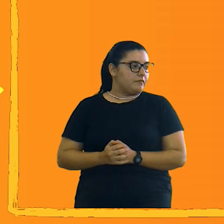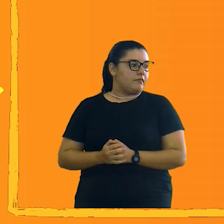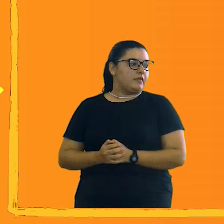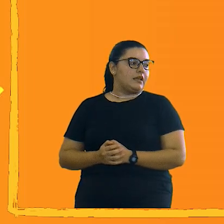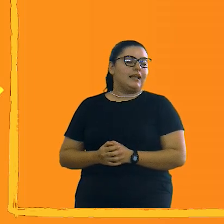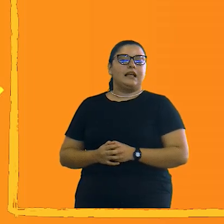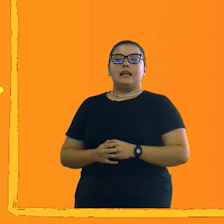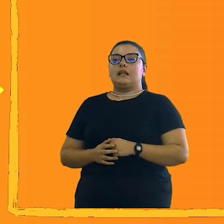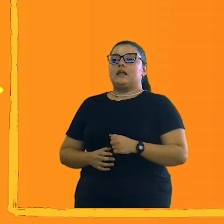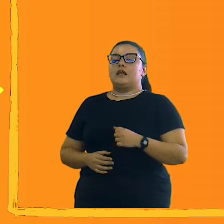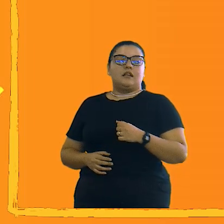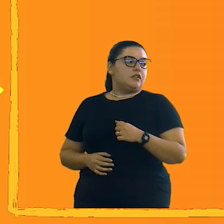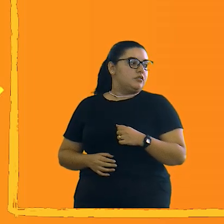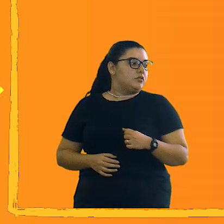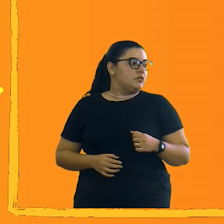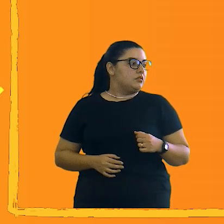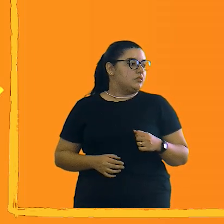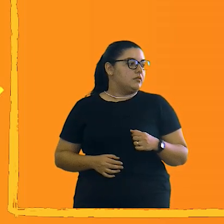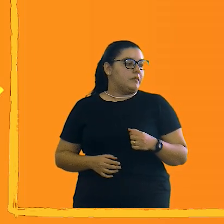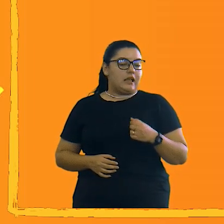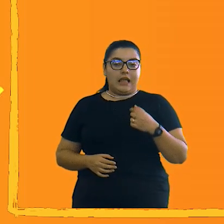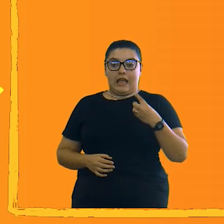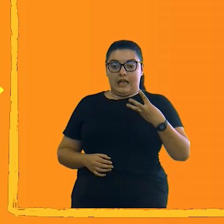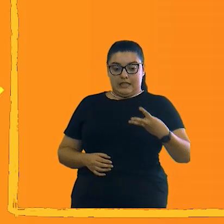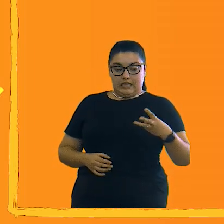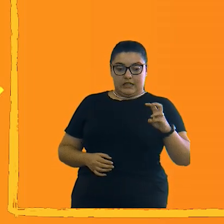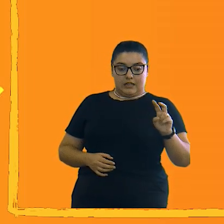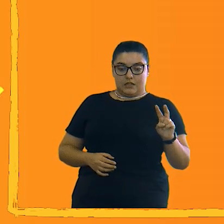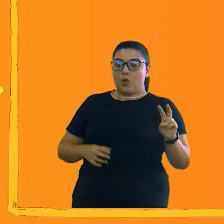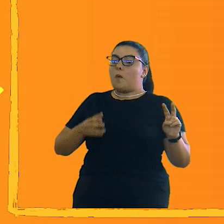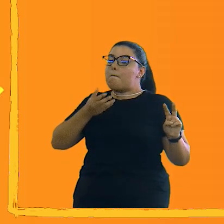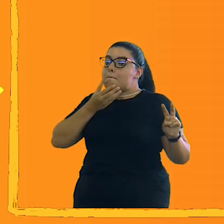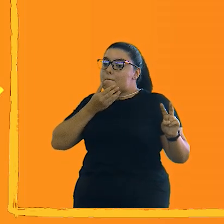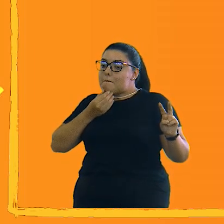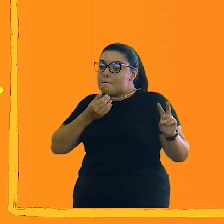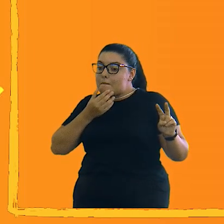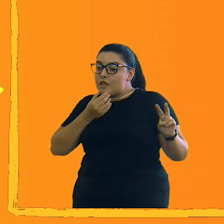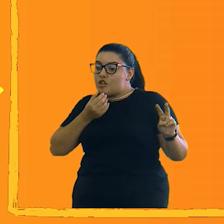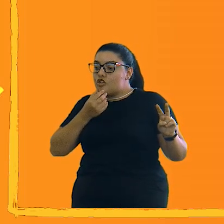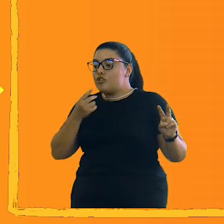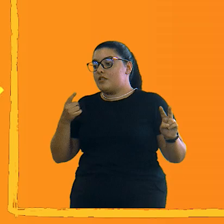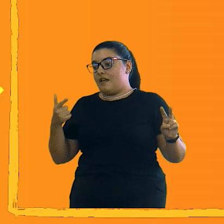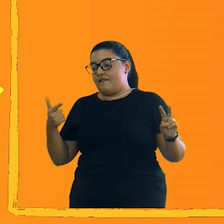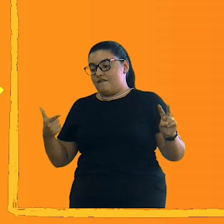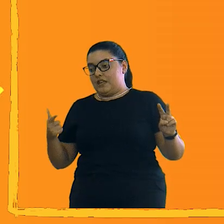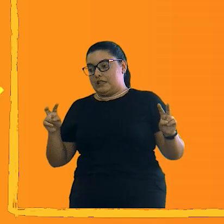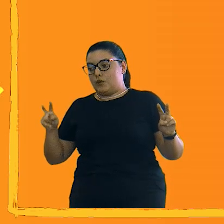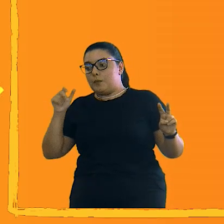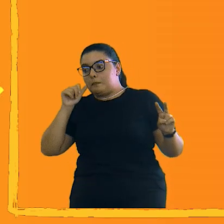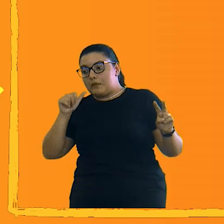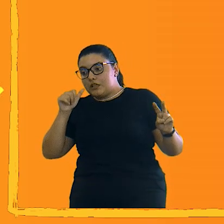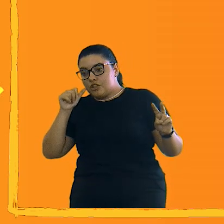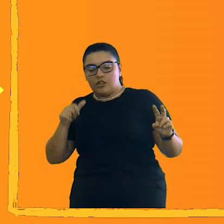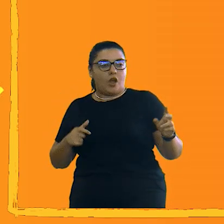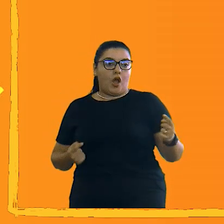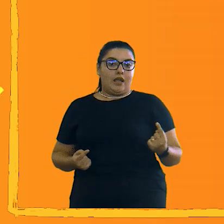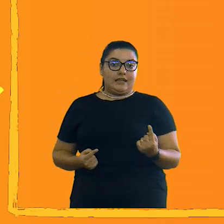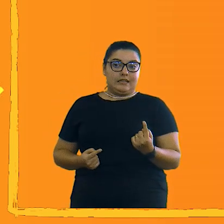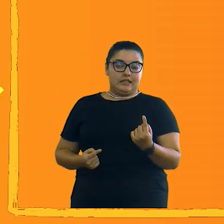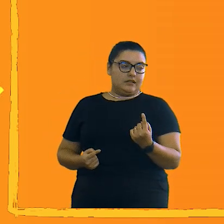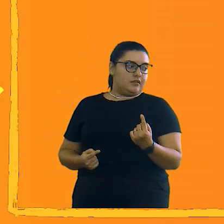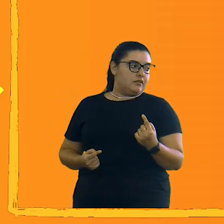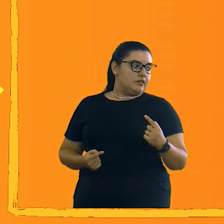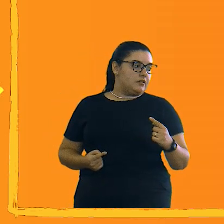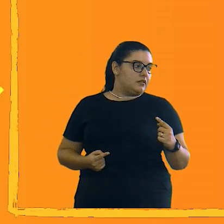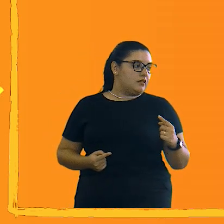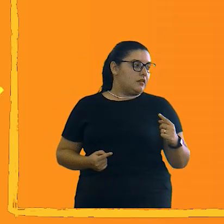35 menina meninos e 25 meninas fica 25 pela soma do menino com menina que aí